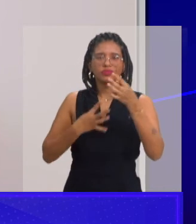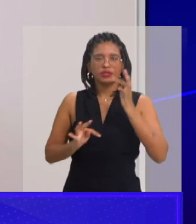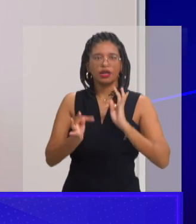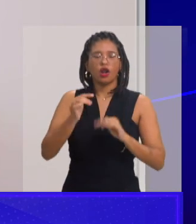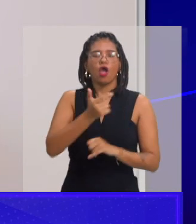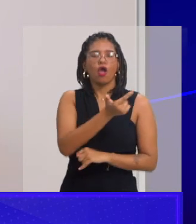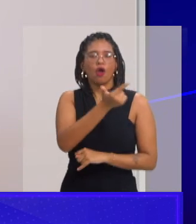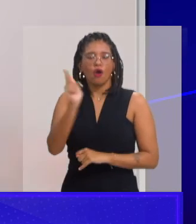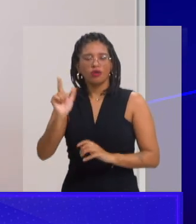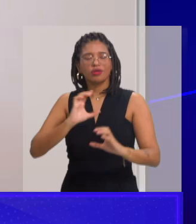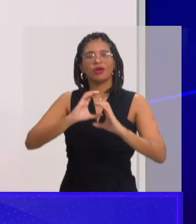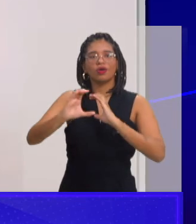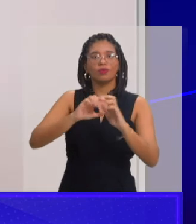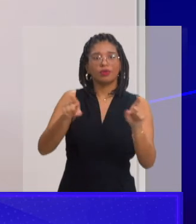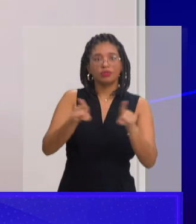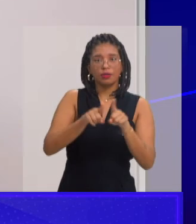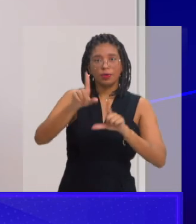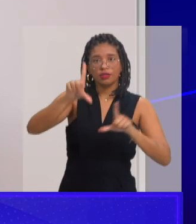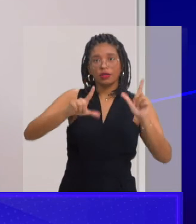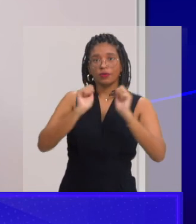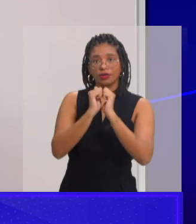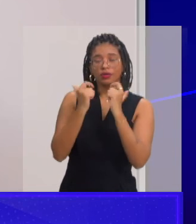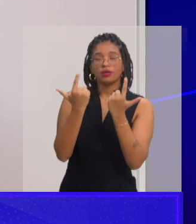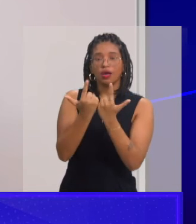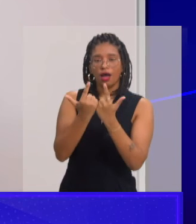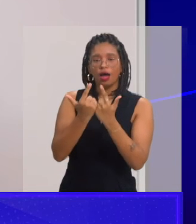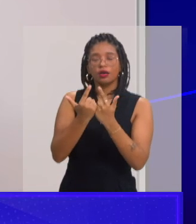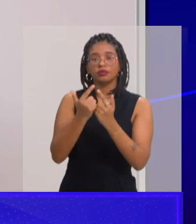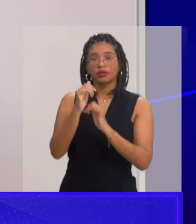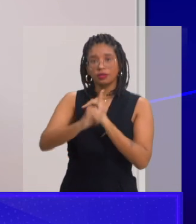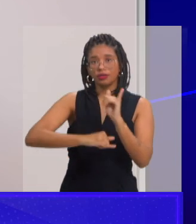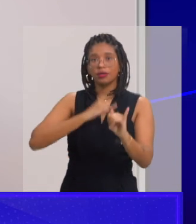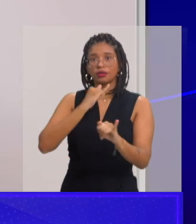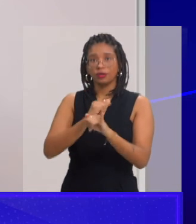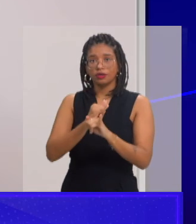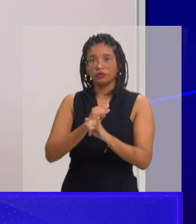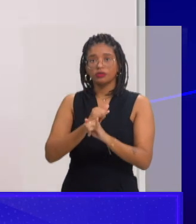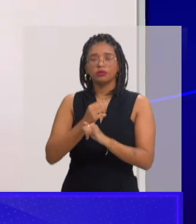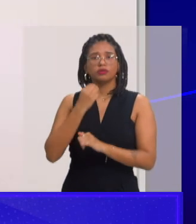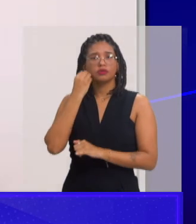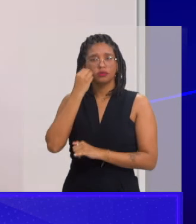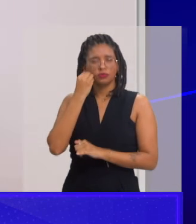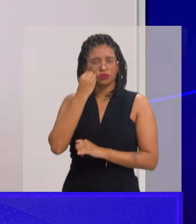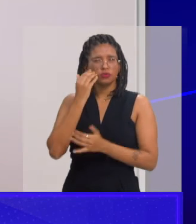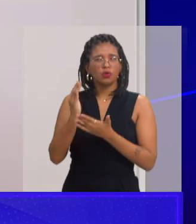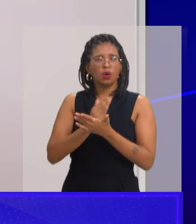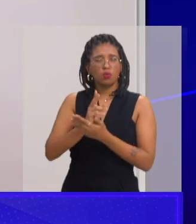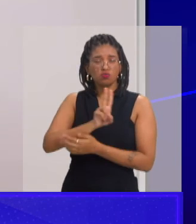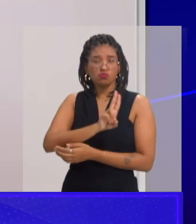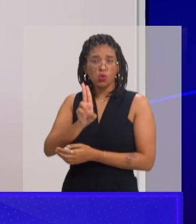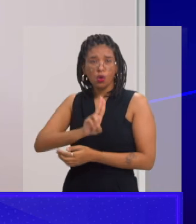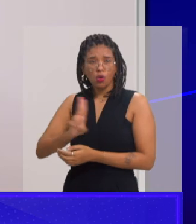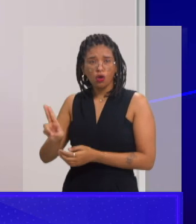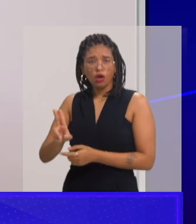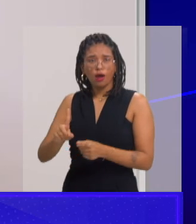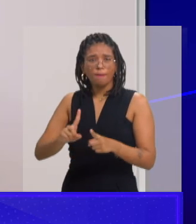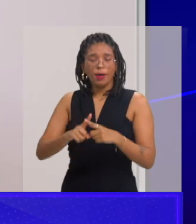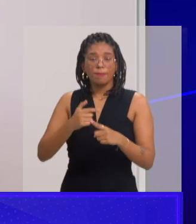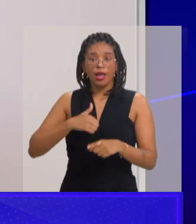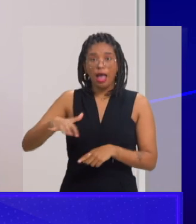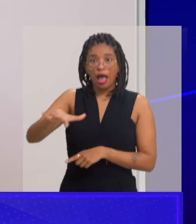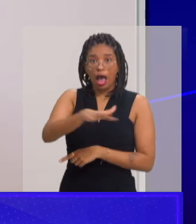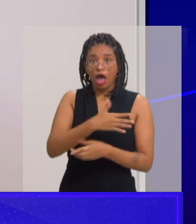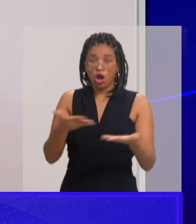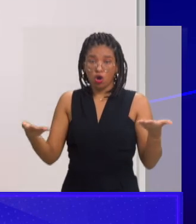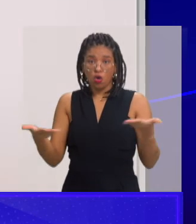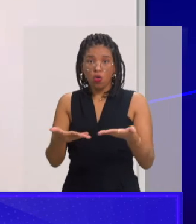de tecnologia ou dos suportes de comunicação, como TV, rádio, web, eu já tive um prazer imenso de trabalhar com alguns nomes.